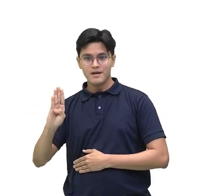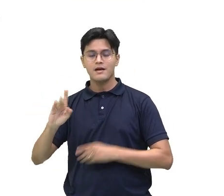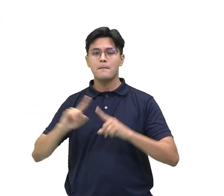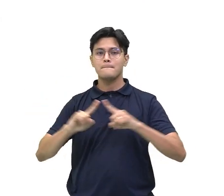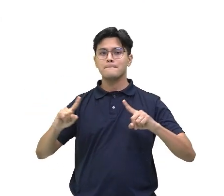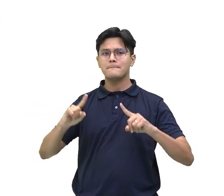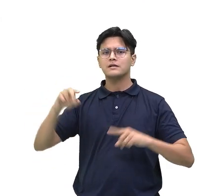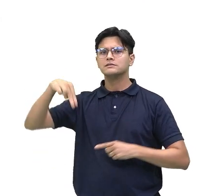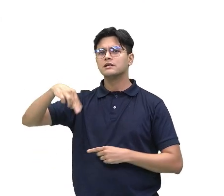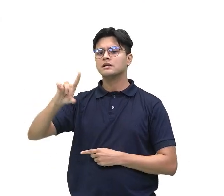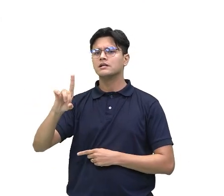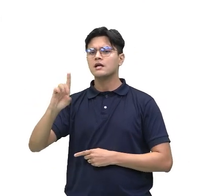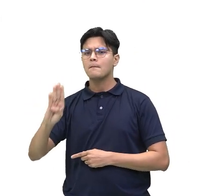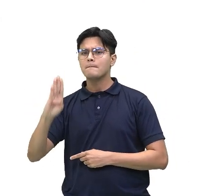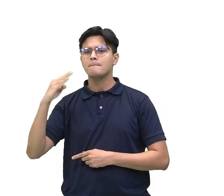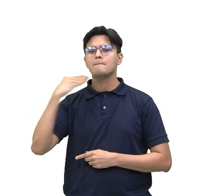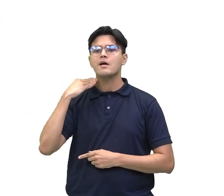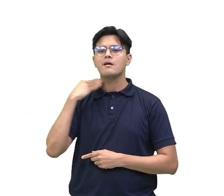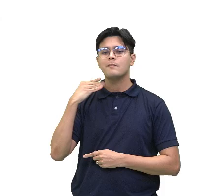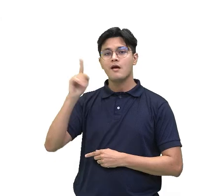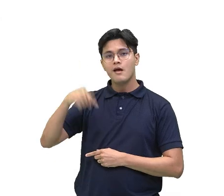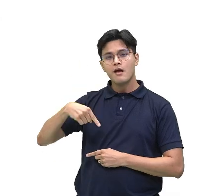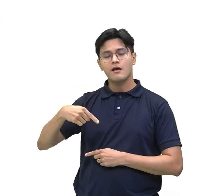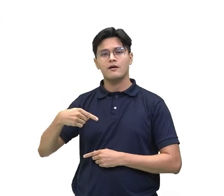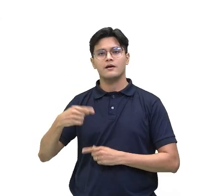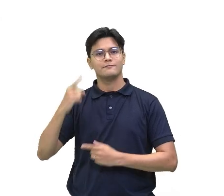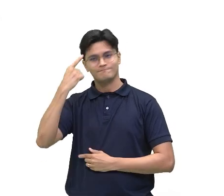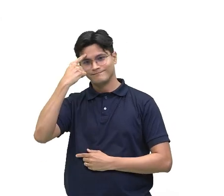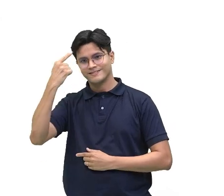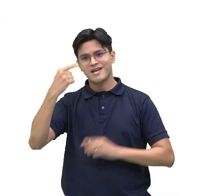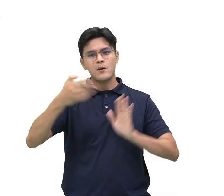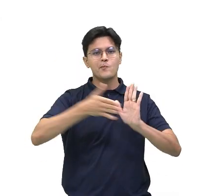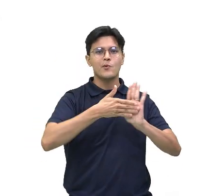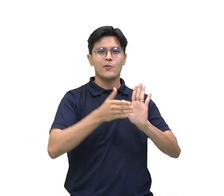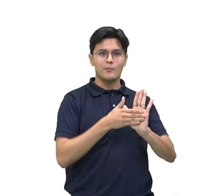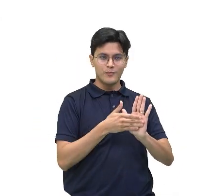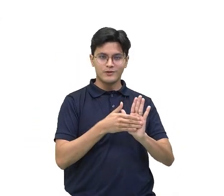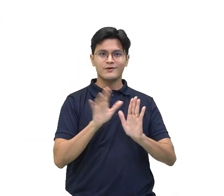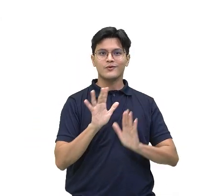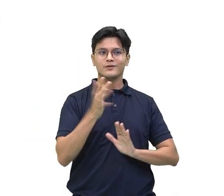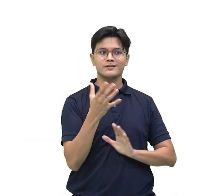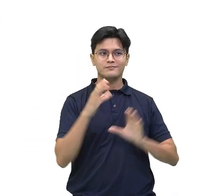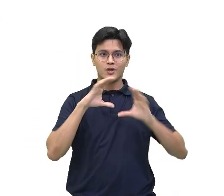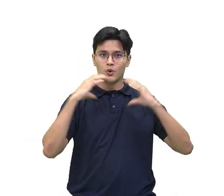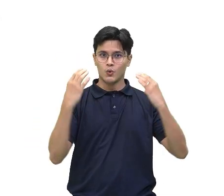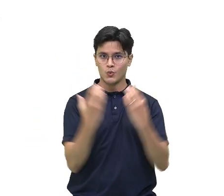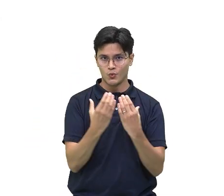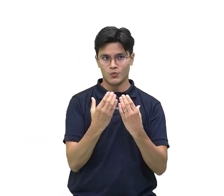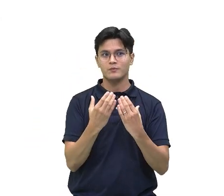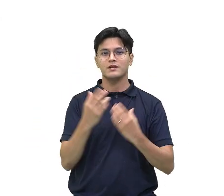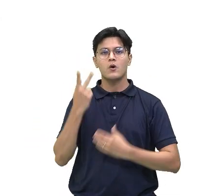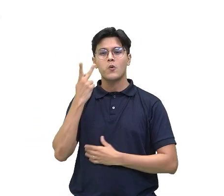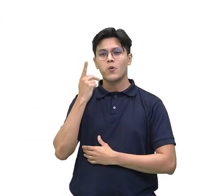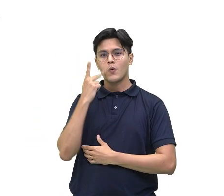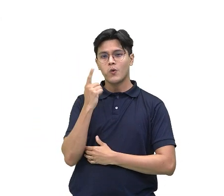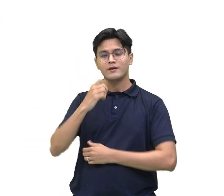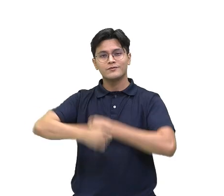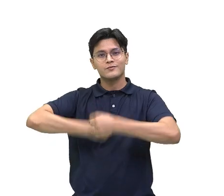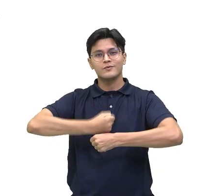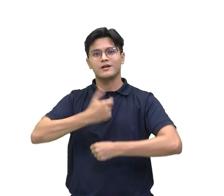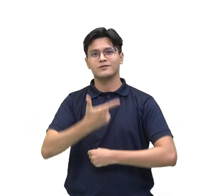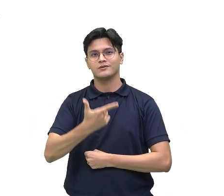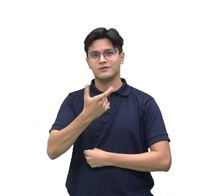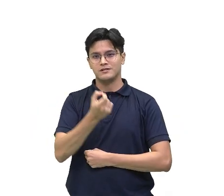gente, vai ser essa ideia que vai ser proposta aí na cúpula de Fortaleza em 2014. Agora, qual vai ser o